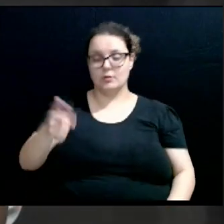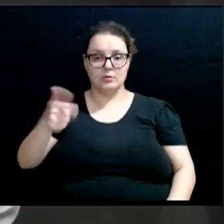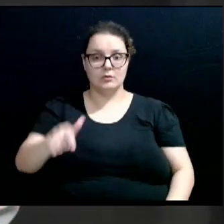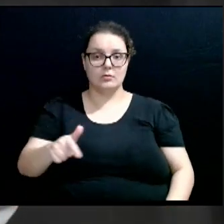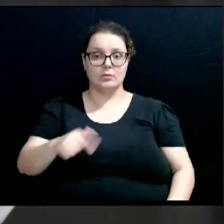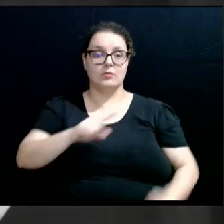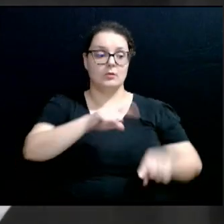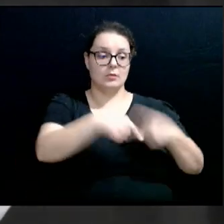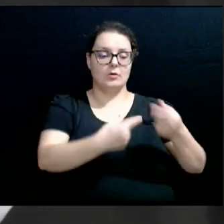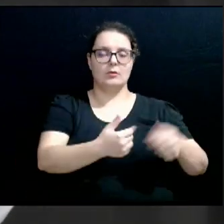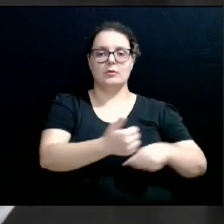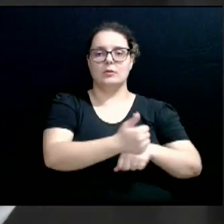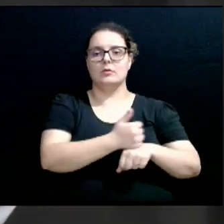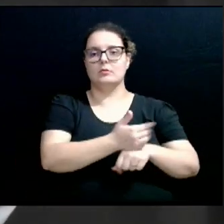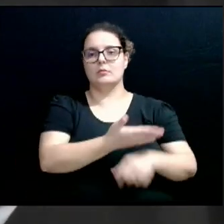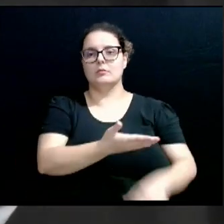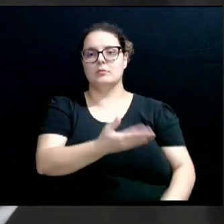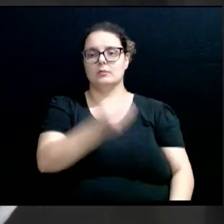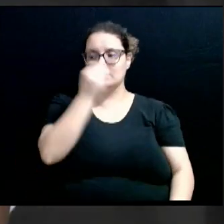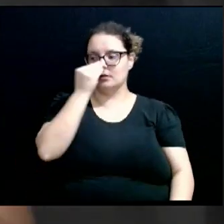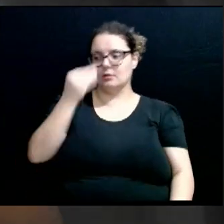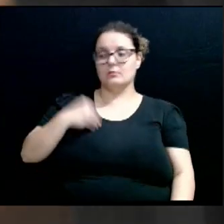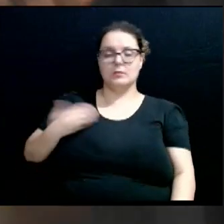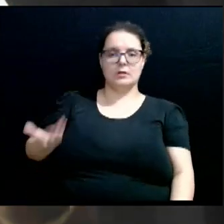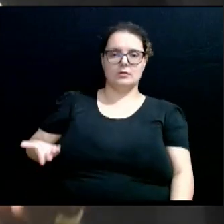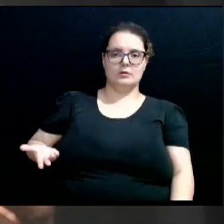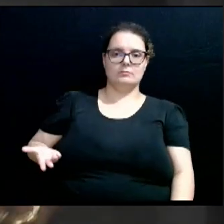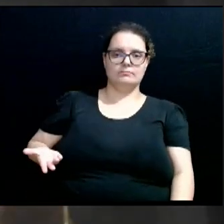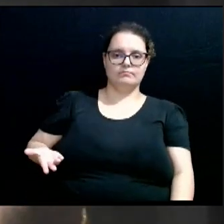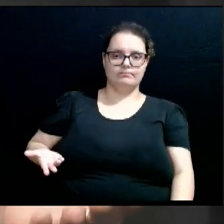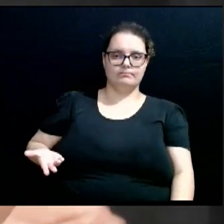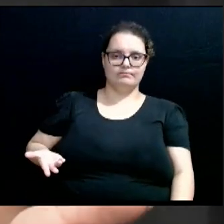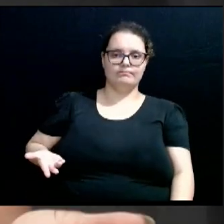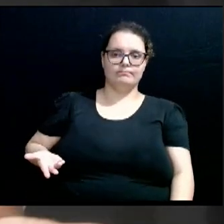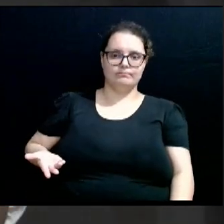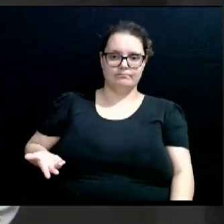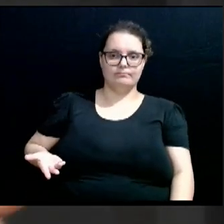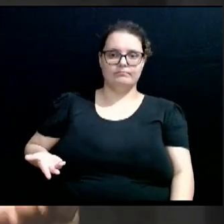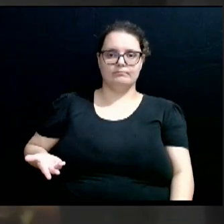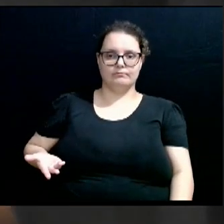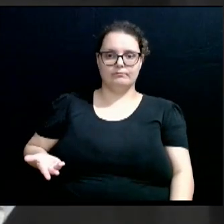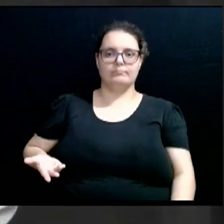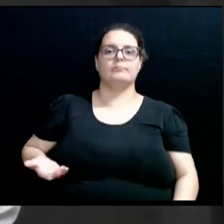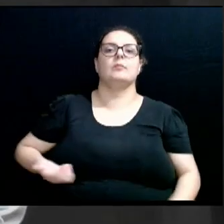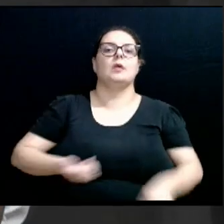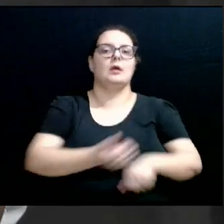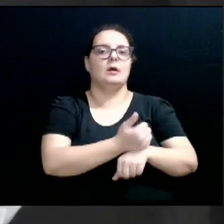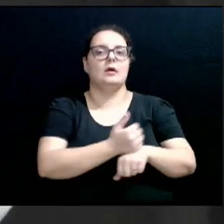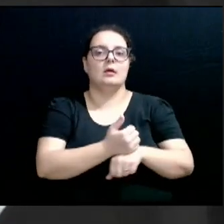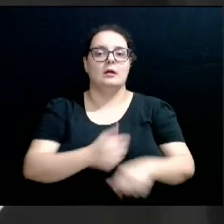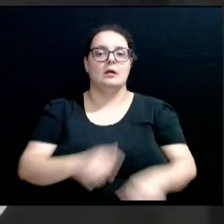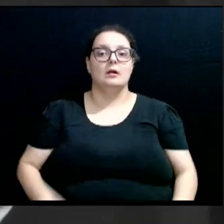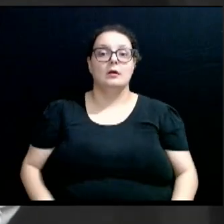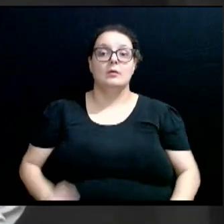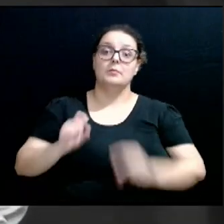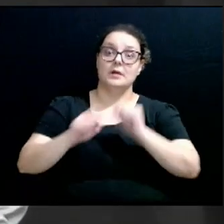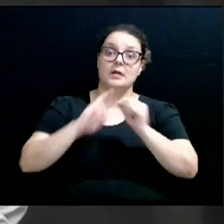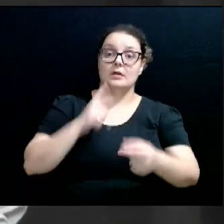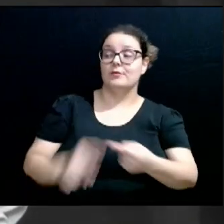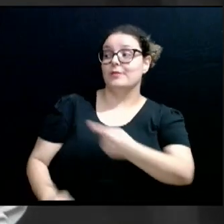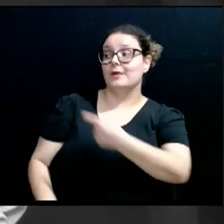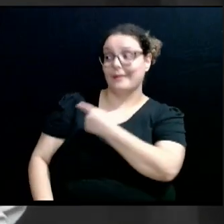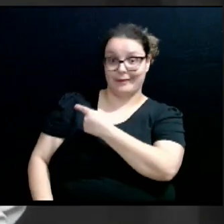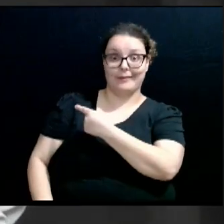e ignorar totalmente, entendeu? Aí da bibliotecária fala assim, não, mas quem resolve é ela, a coordenadora é